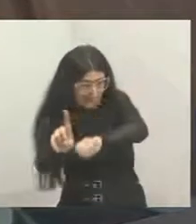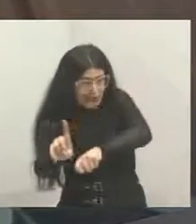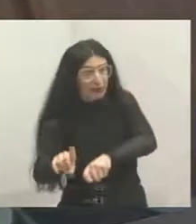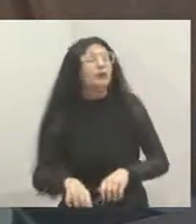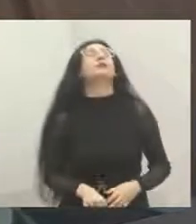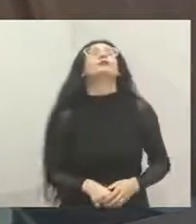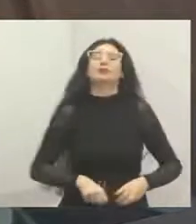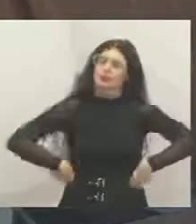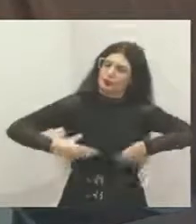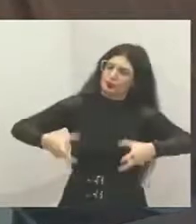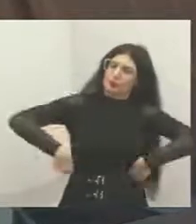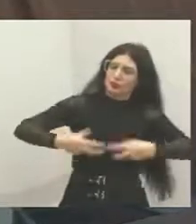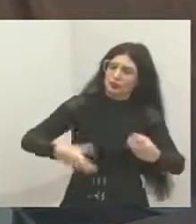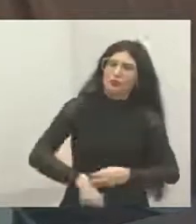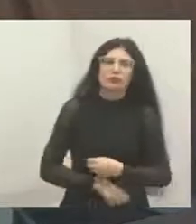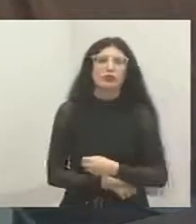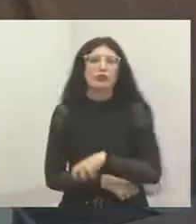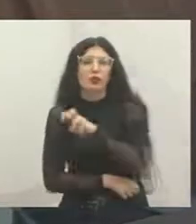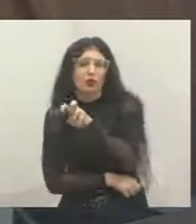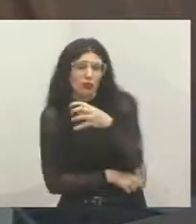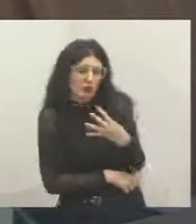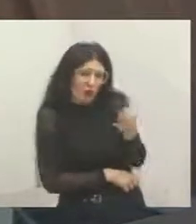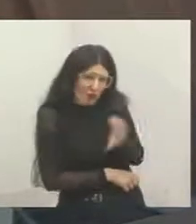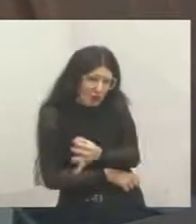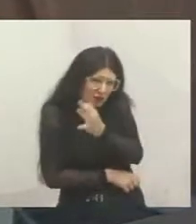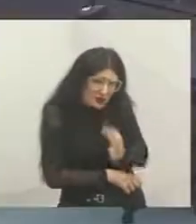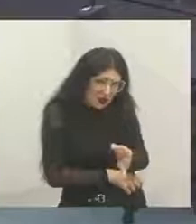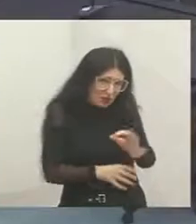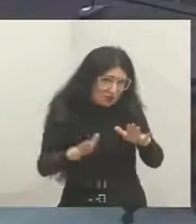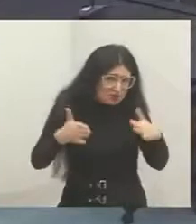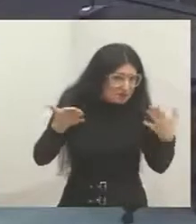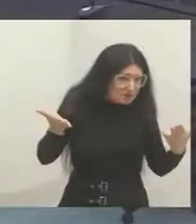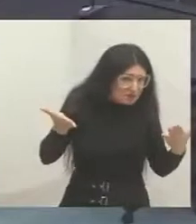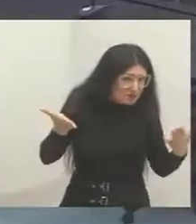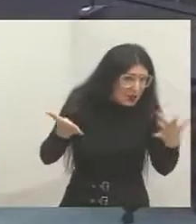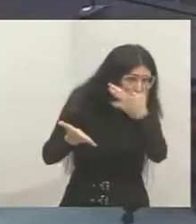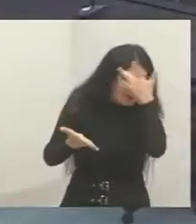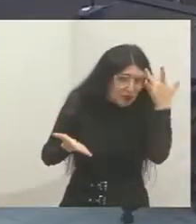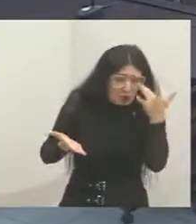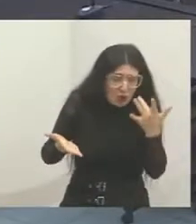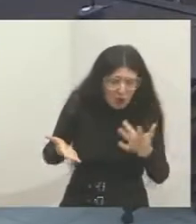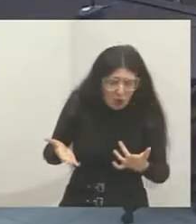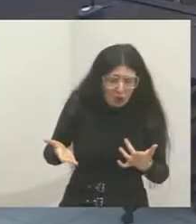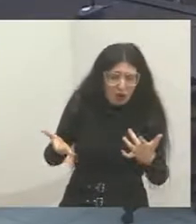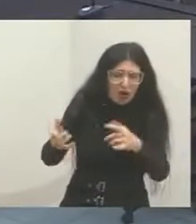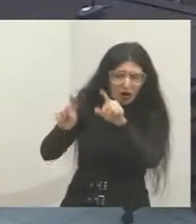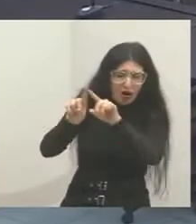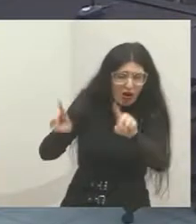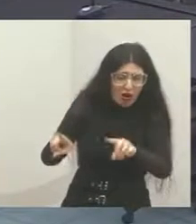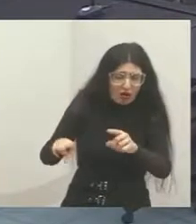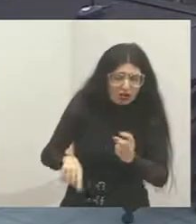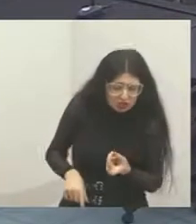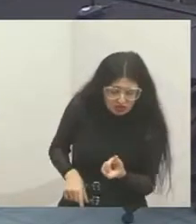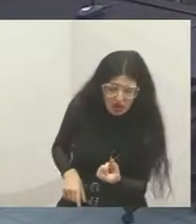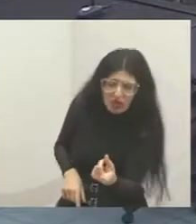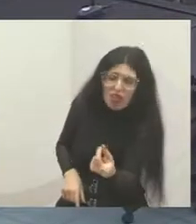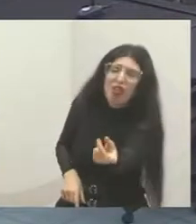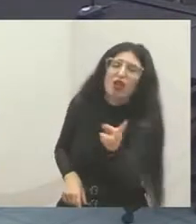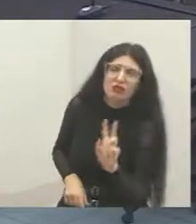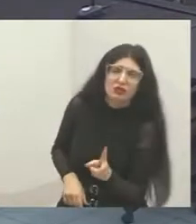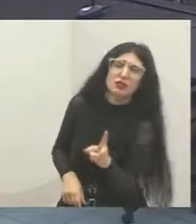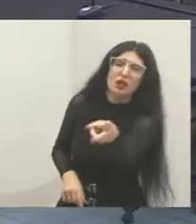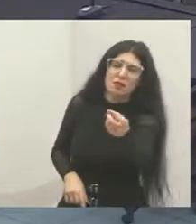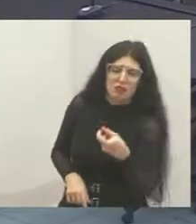de 35,54%? Tá. Vou usar um comparativo aqui, que acho que possa ser para ajudar